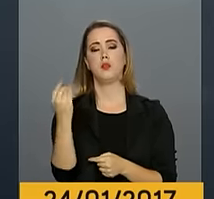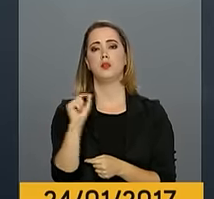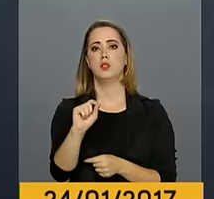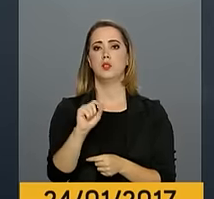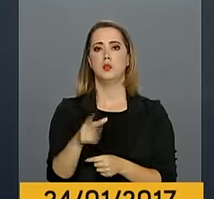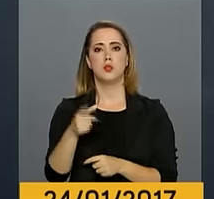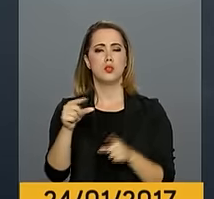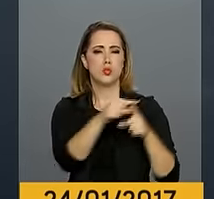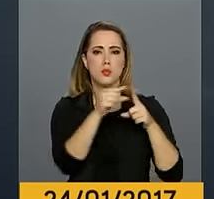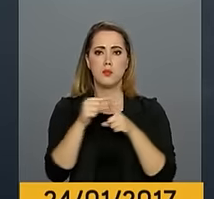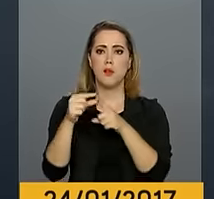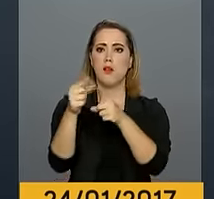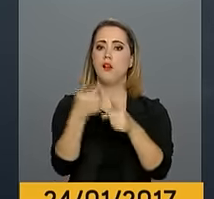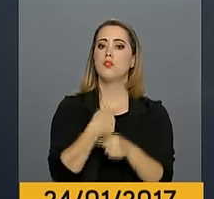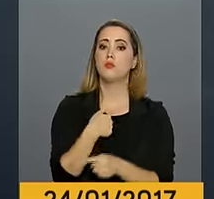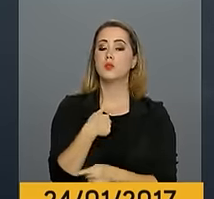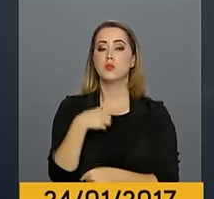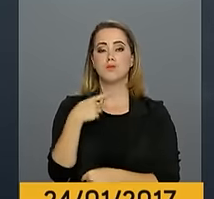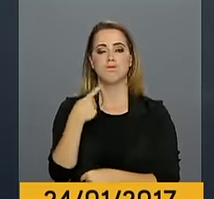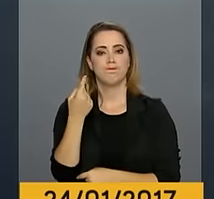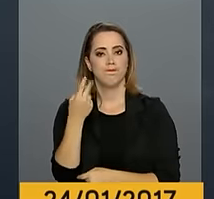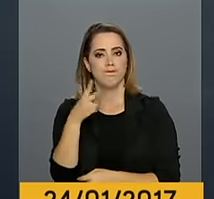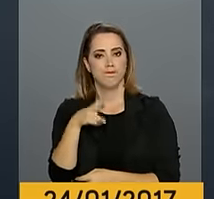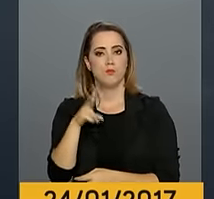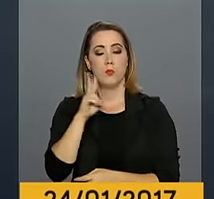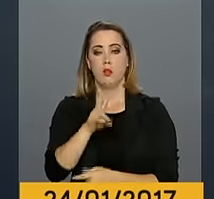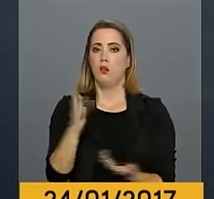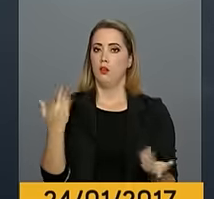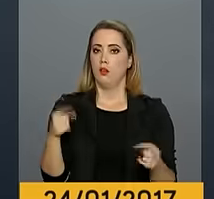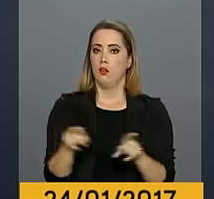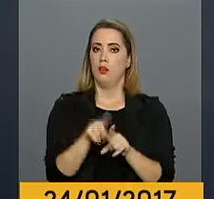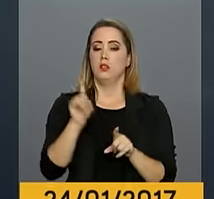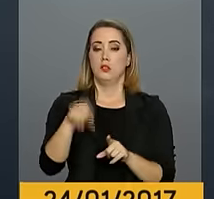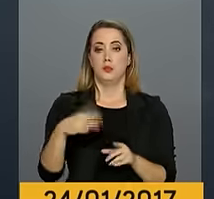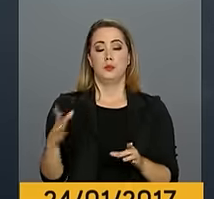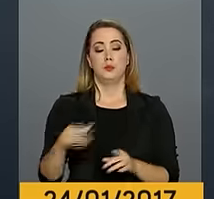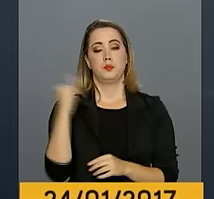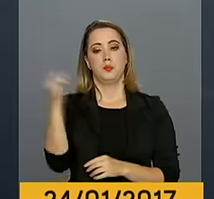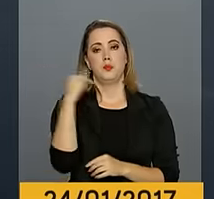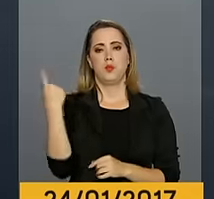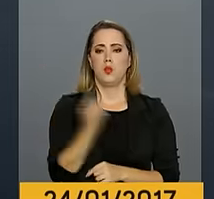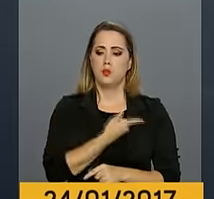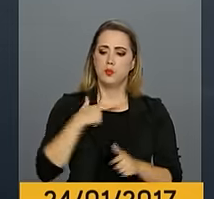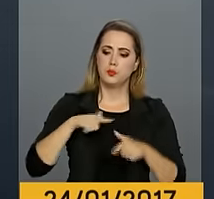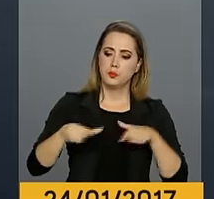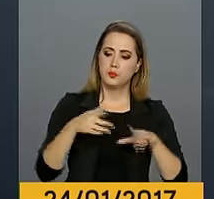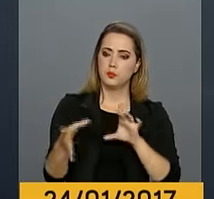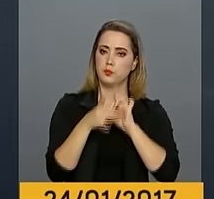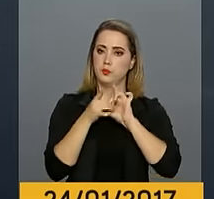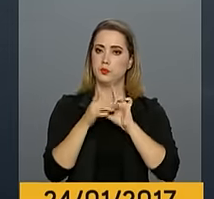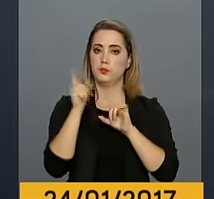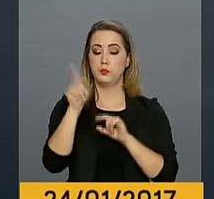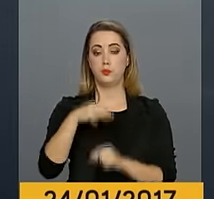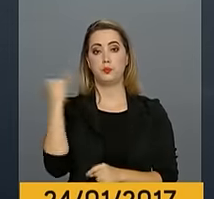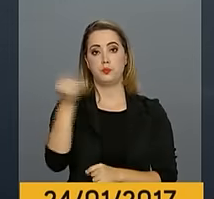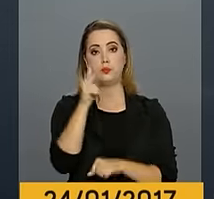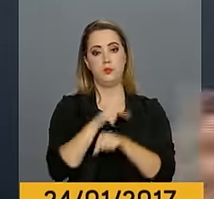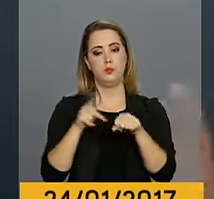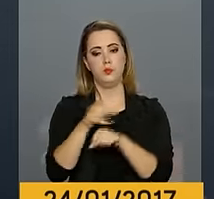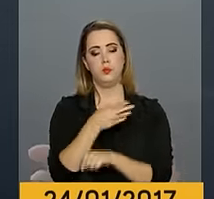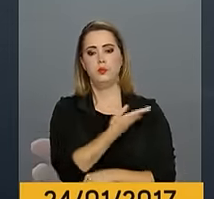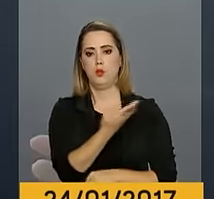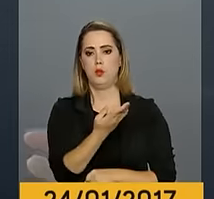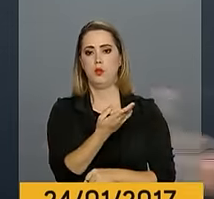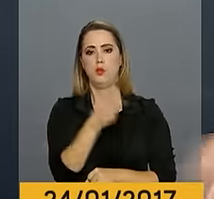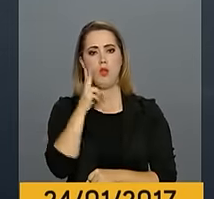eu creio que nós podemos continuar trabalhando juntos. É fundamental para o país. Aliás, quando vejo o Marco Sintra,